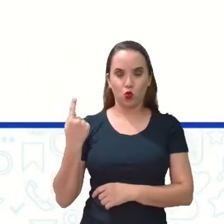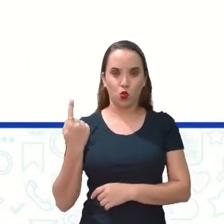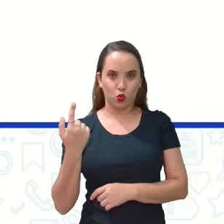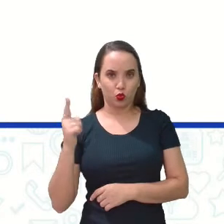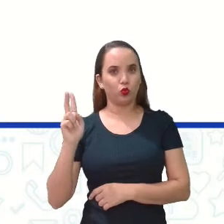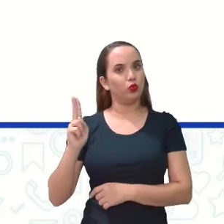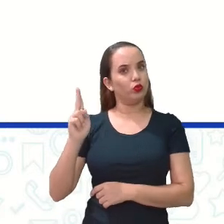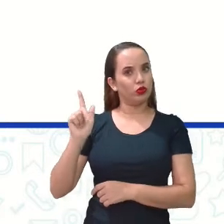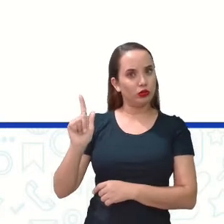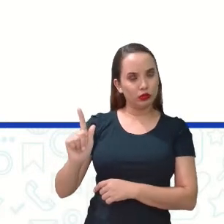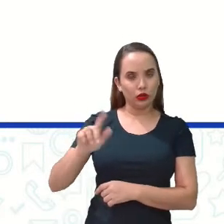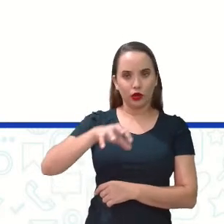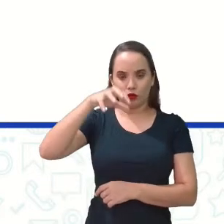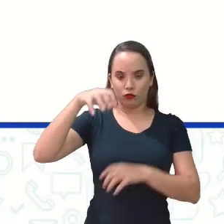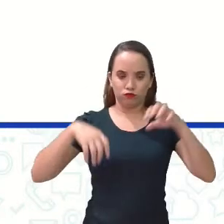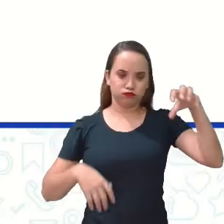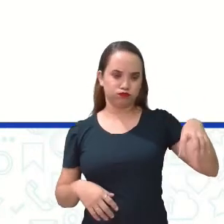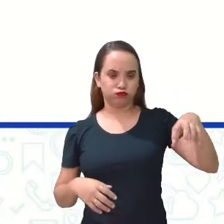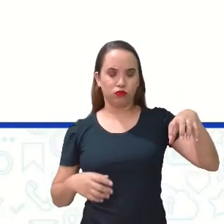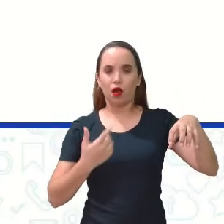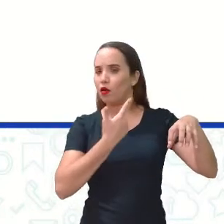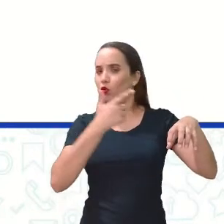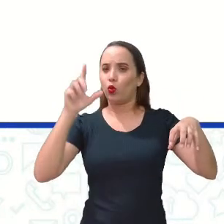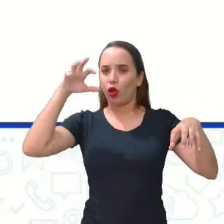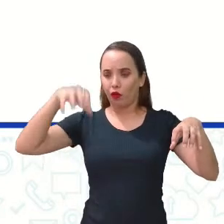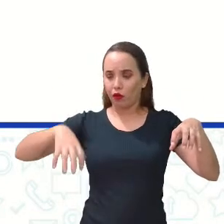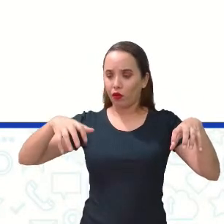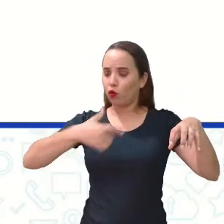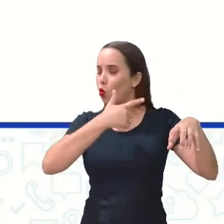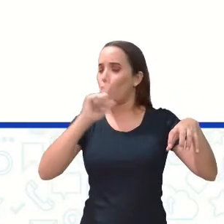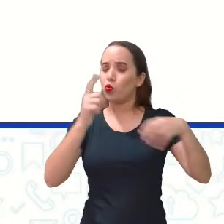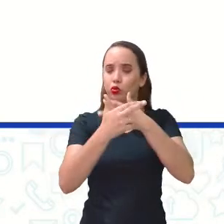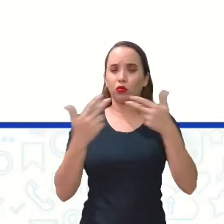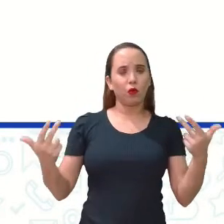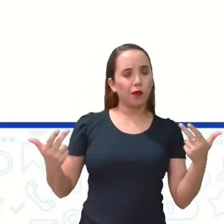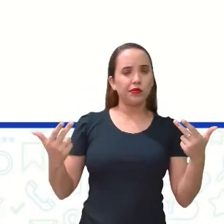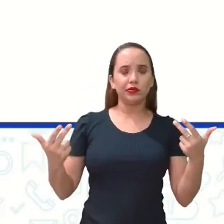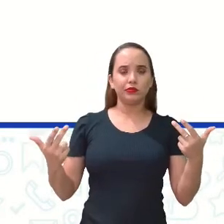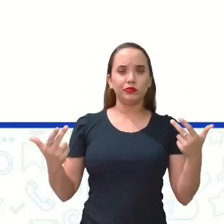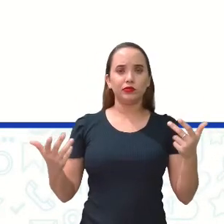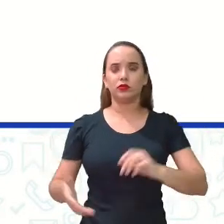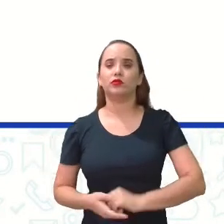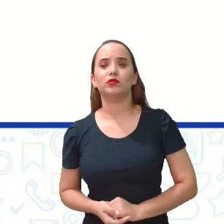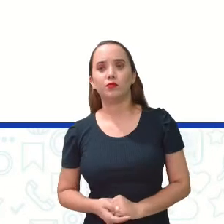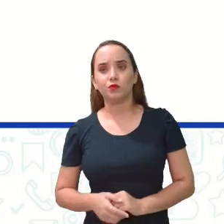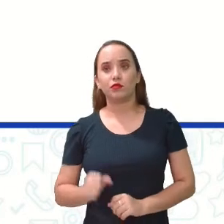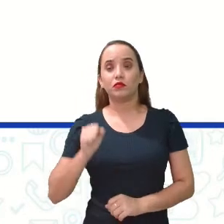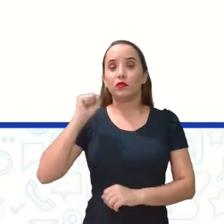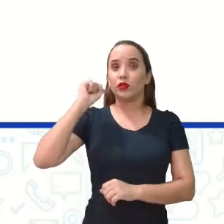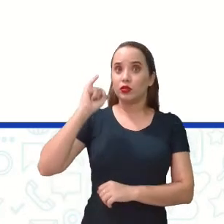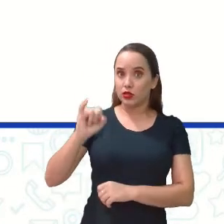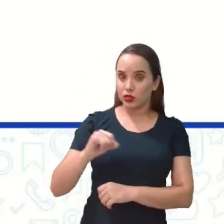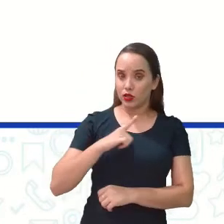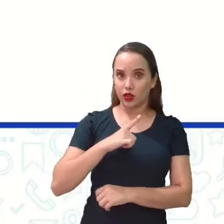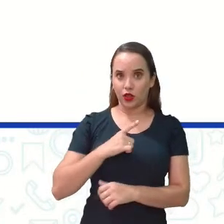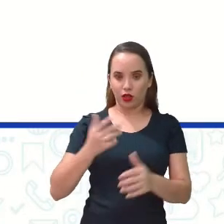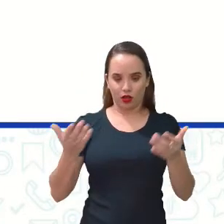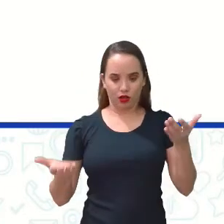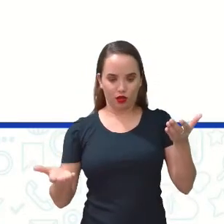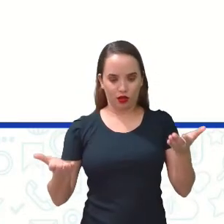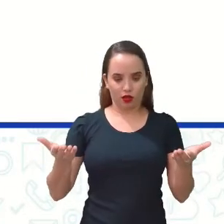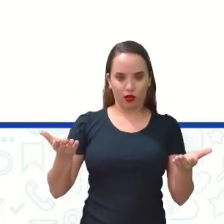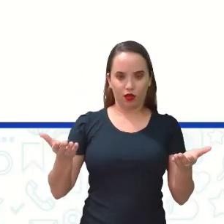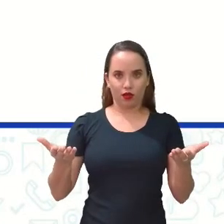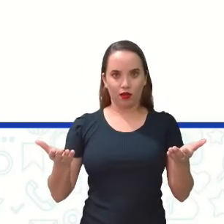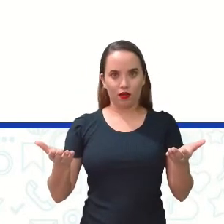balança e eu colocar um objeto do outro lado, no outro prato da balança. Caso permaneça o equilíbrio, a gente